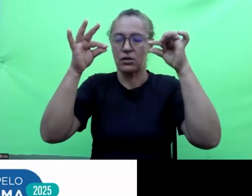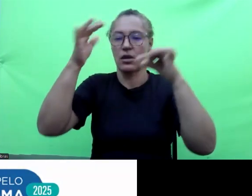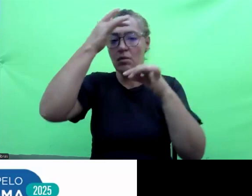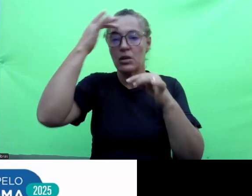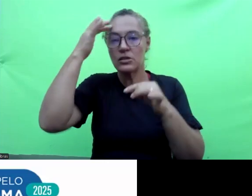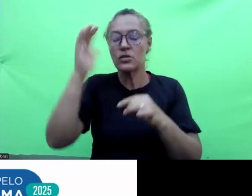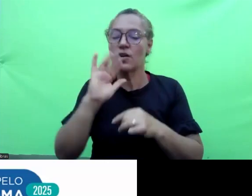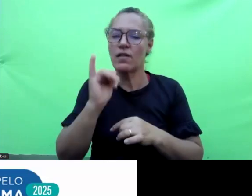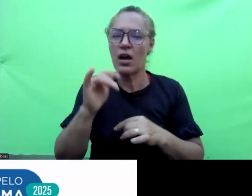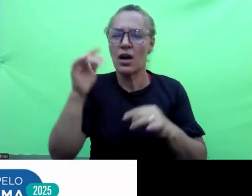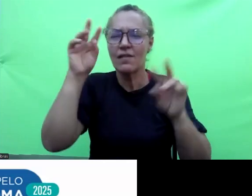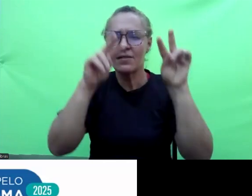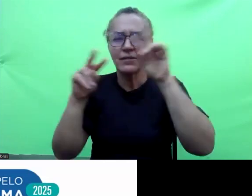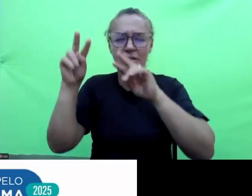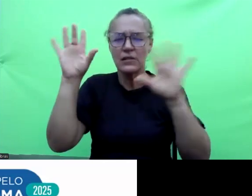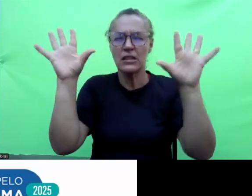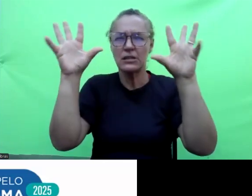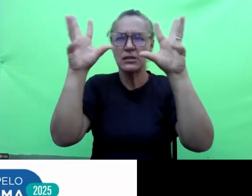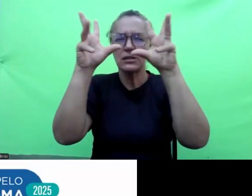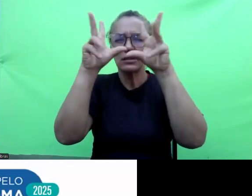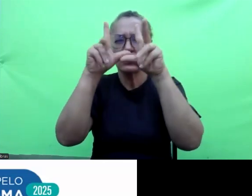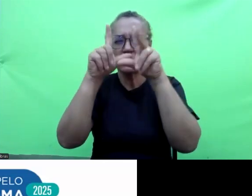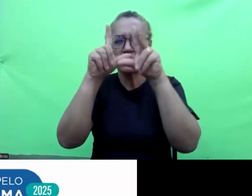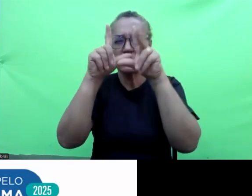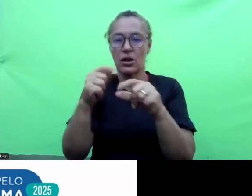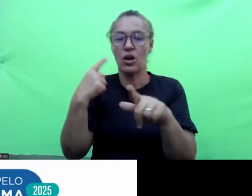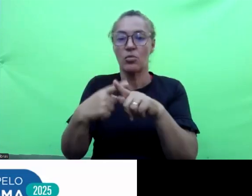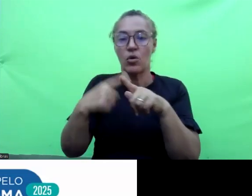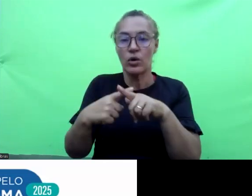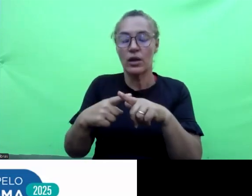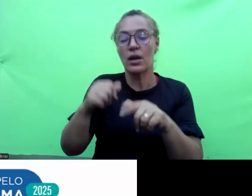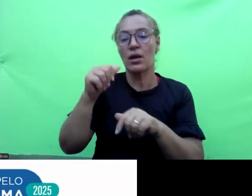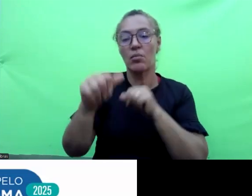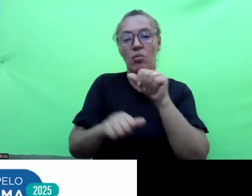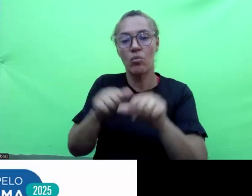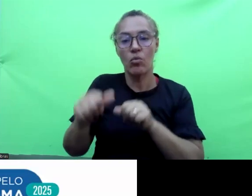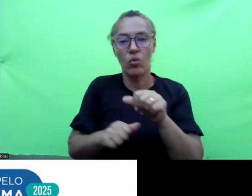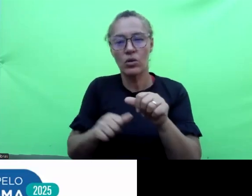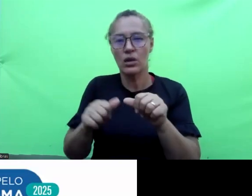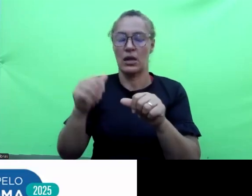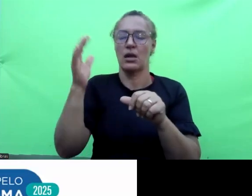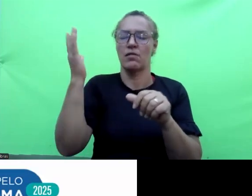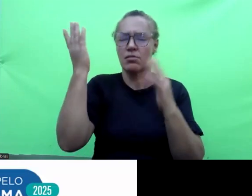relata que a visão fica meio turva, porque essa mudança anatômica faz a pessoa ficar mais míope.